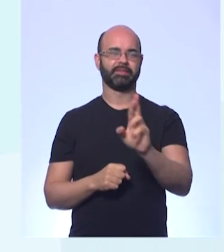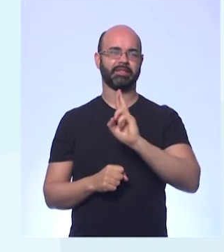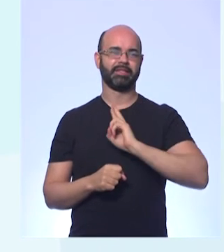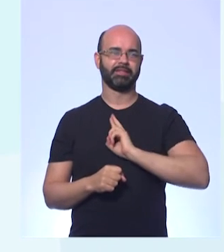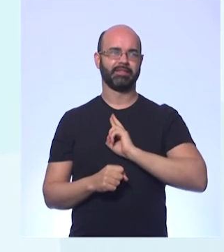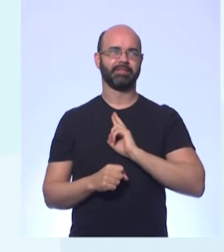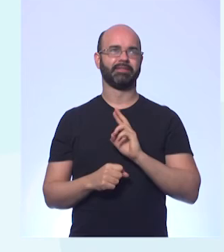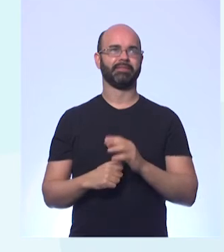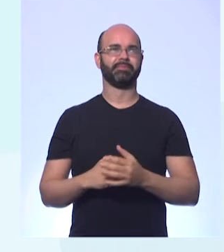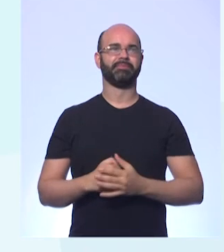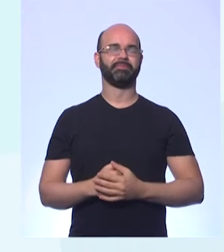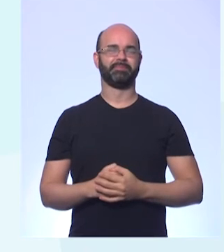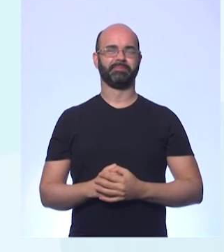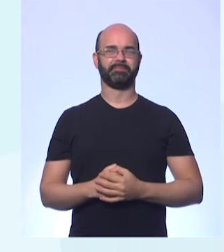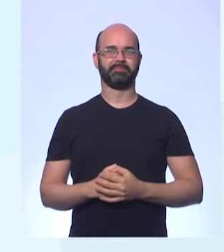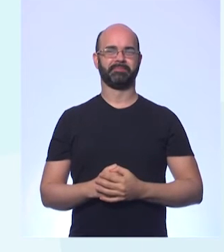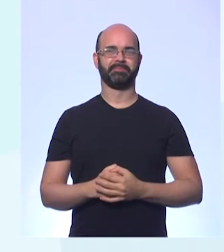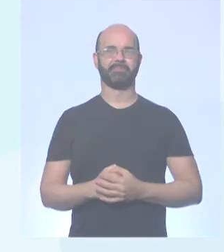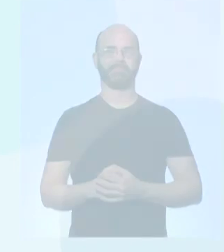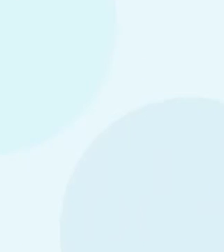aqui com a resposta. Já volto.